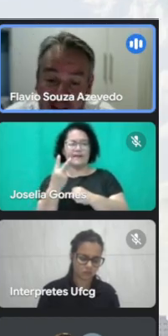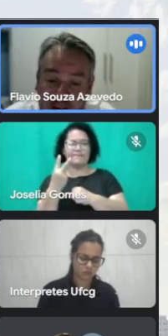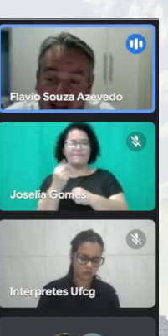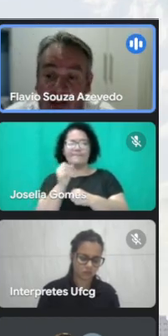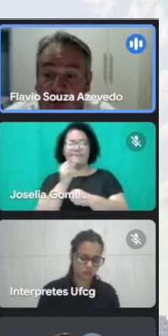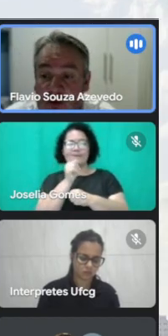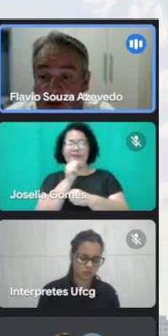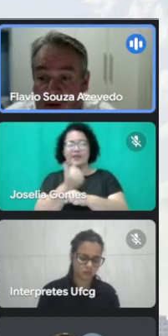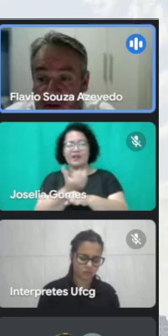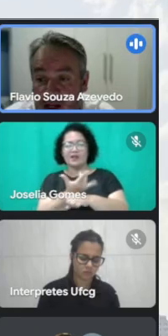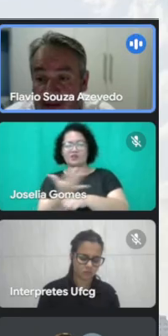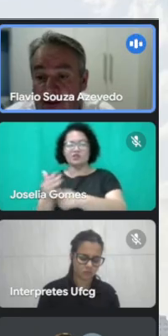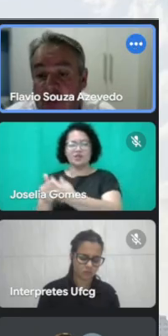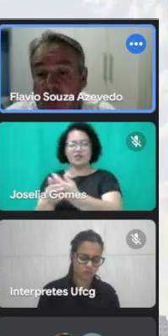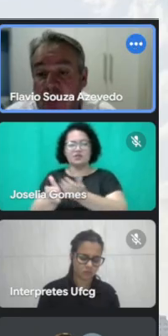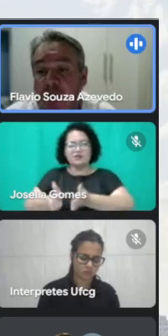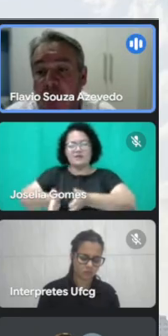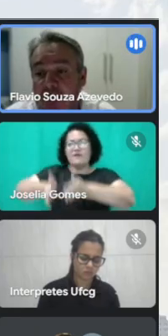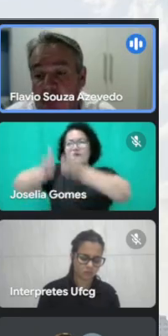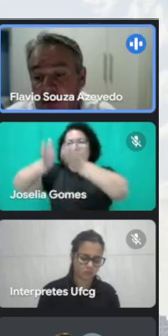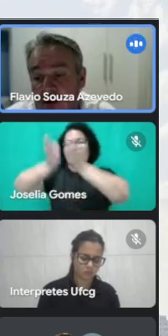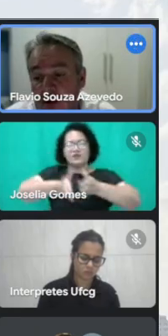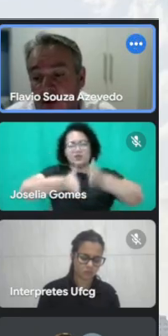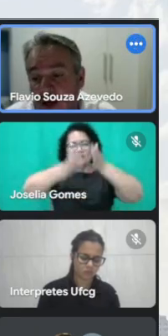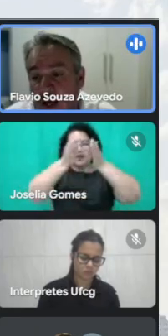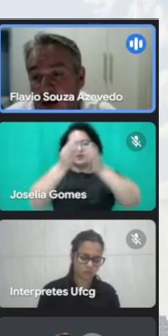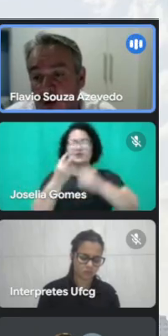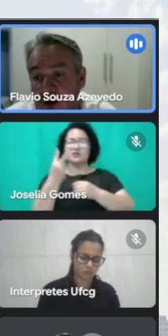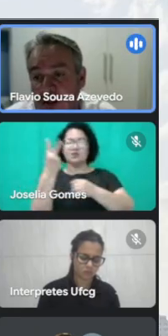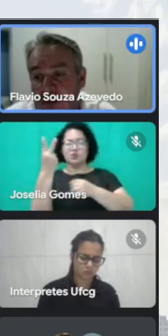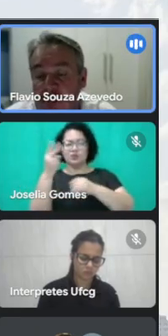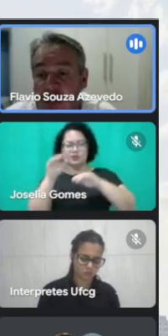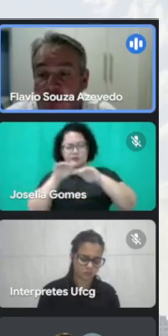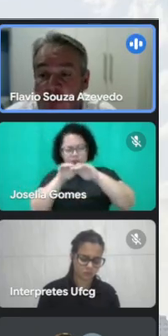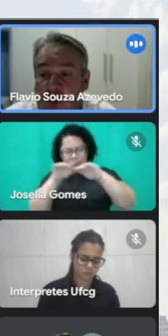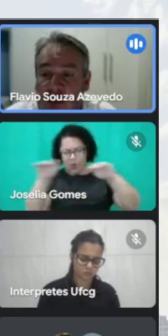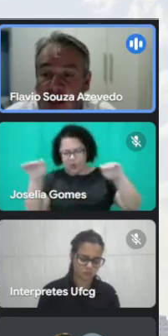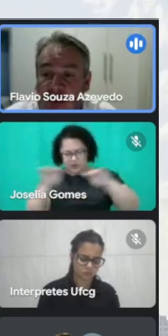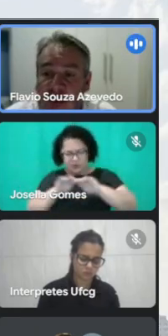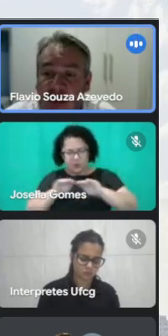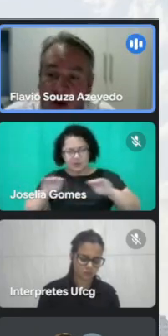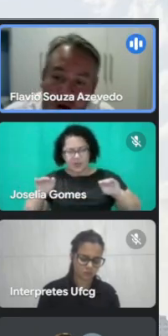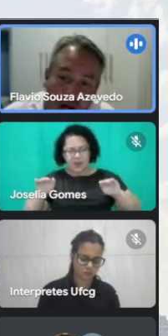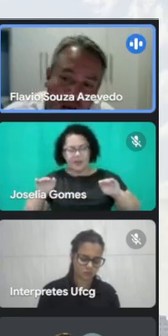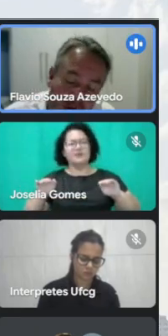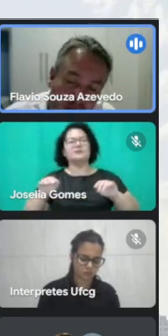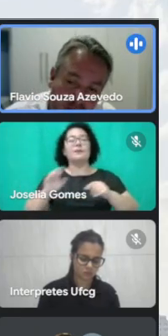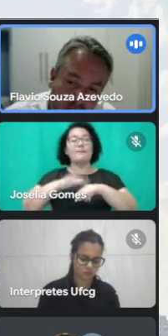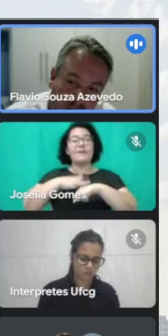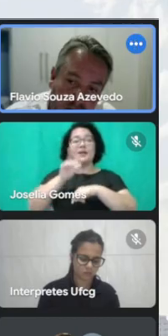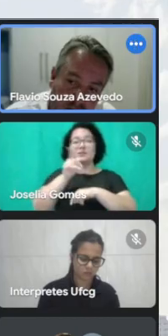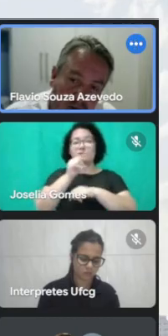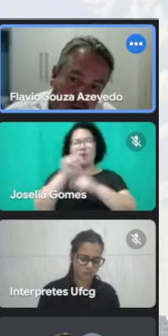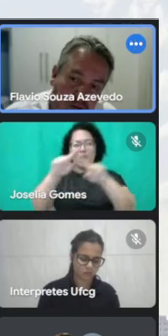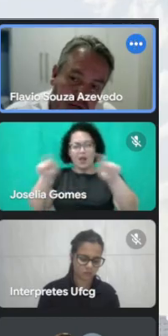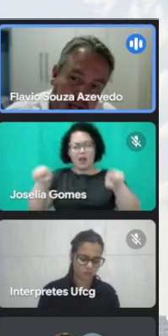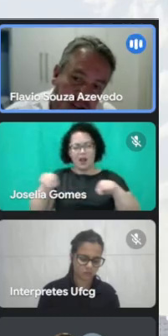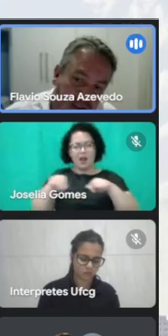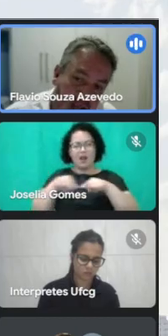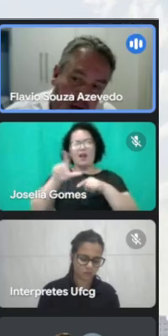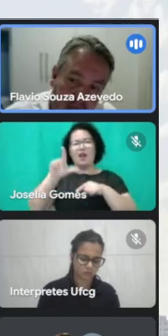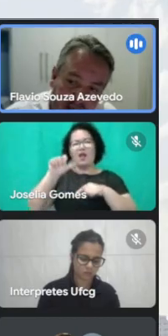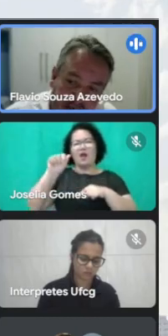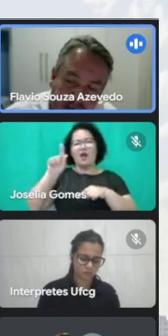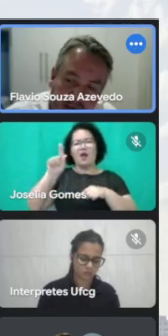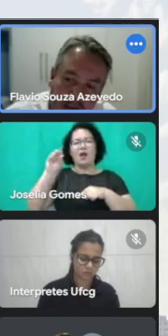jardins verticais e 2 horizontais, e mais uma lagoa, que eles chamam de lagoa plantada, que é um